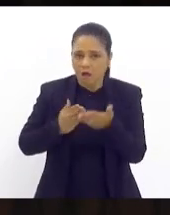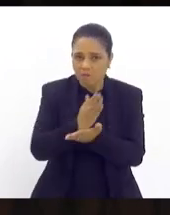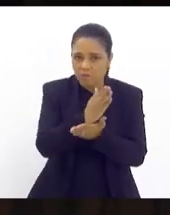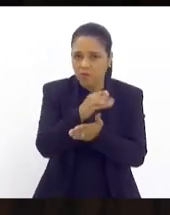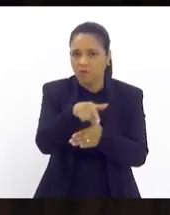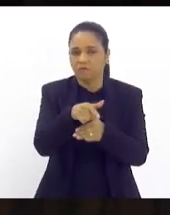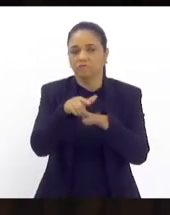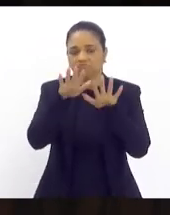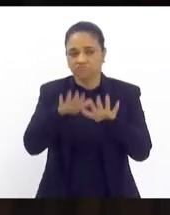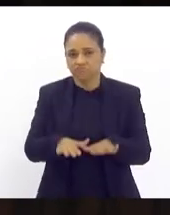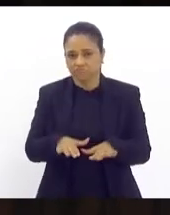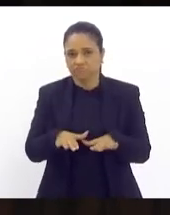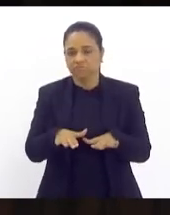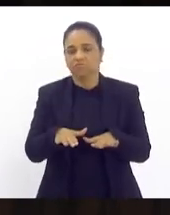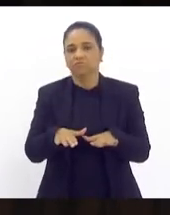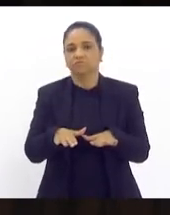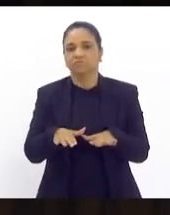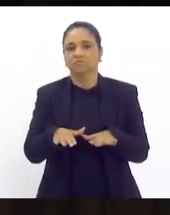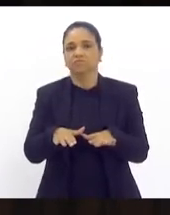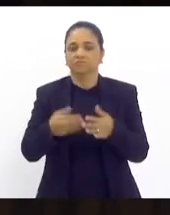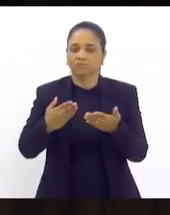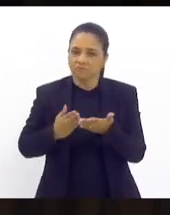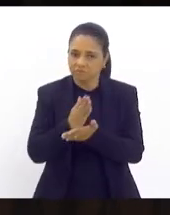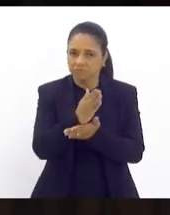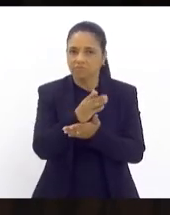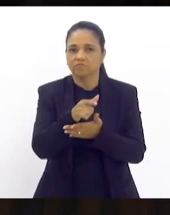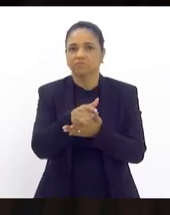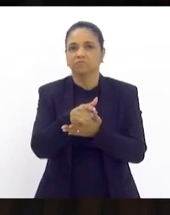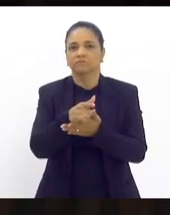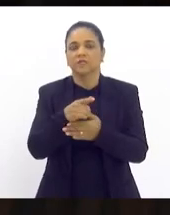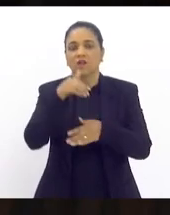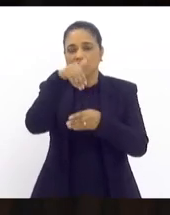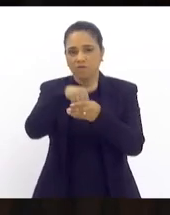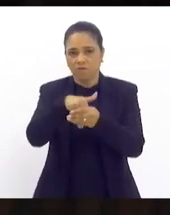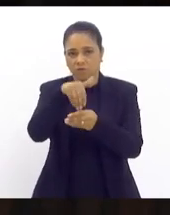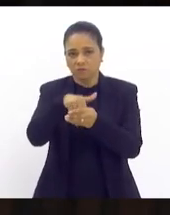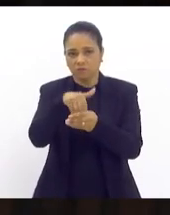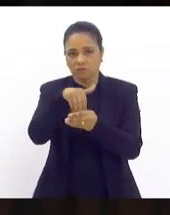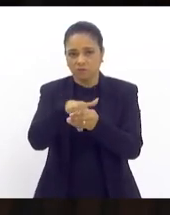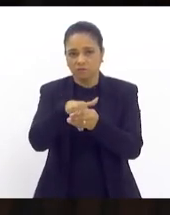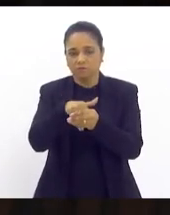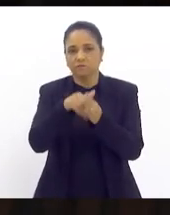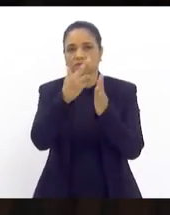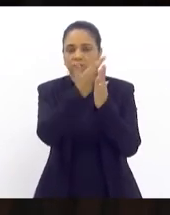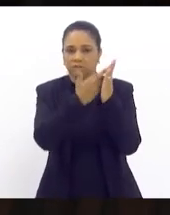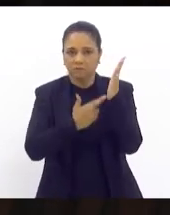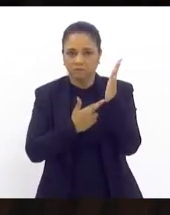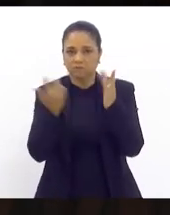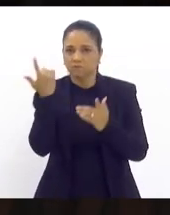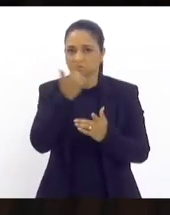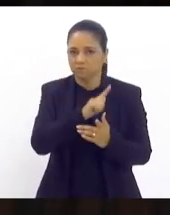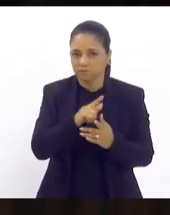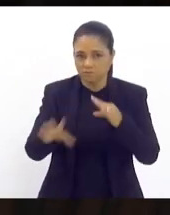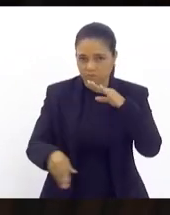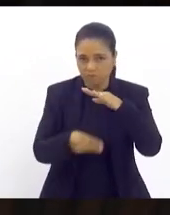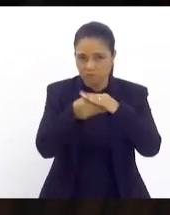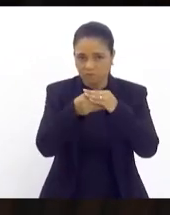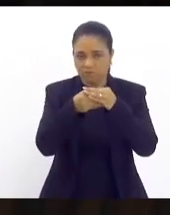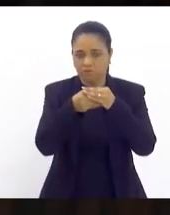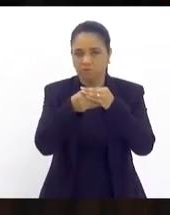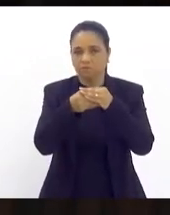permaneça Como estão aprovado em votação redação de vencidas emendada